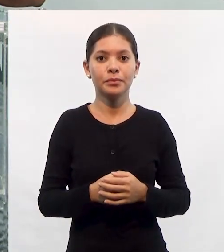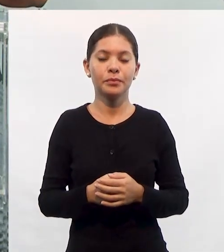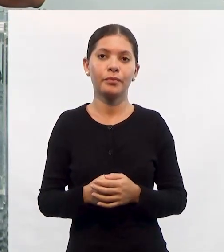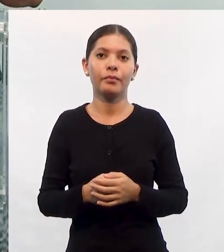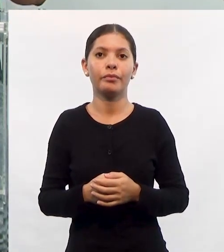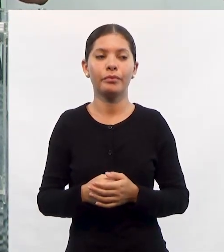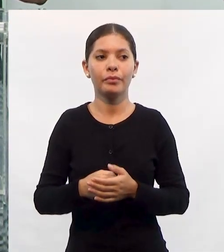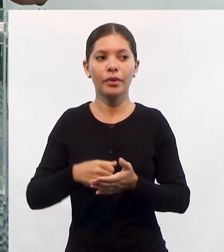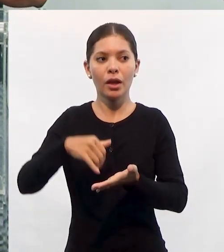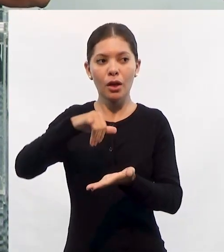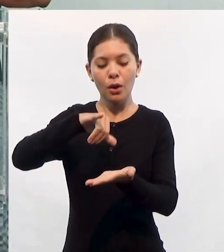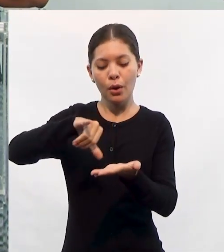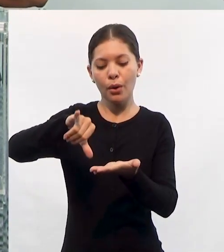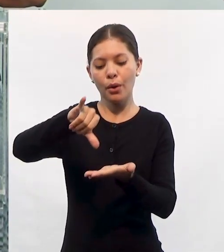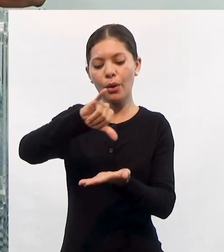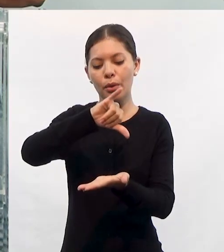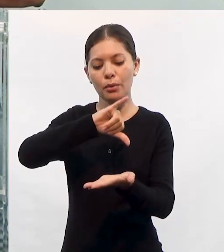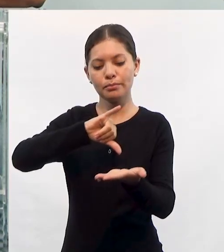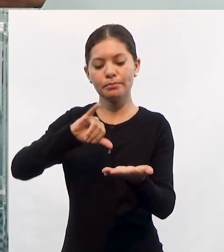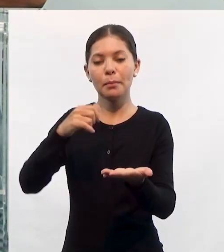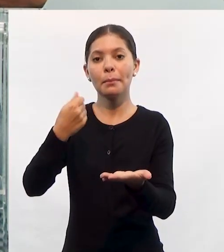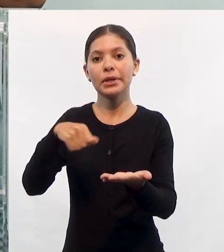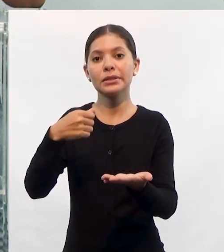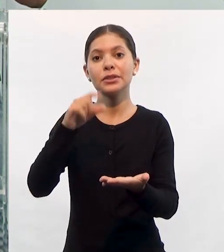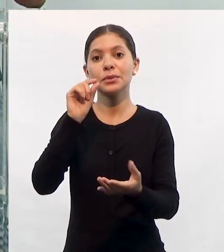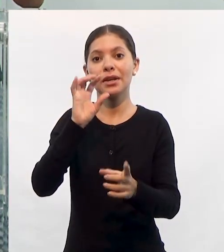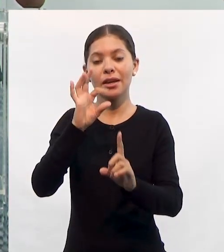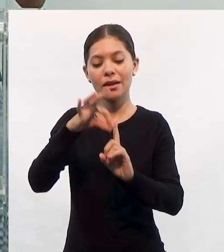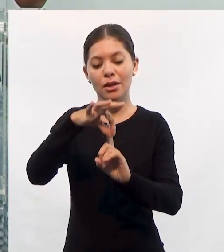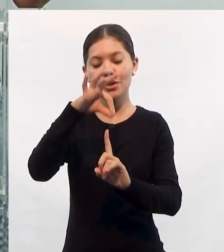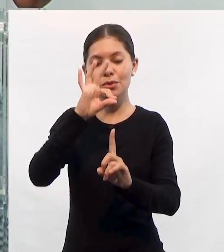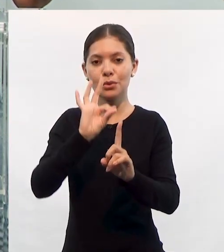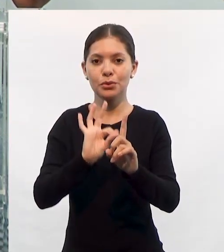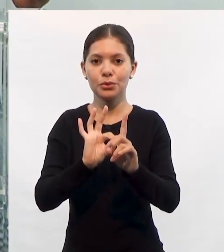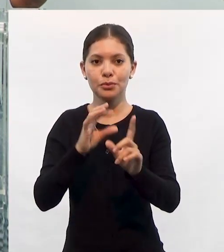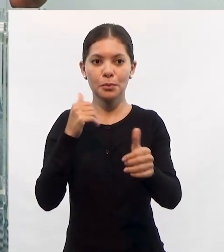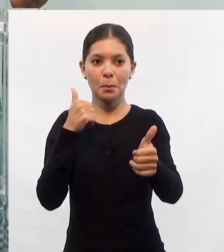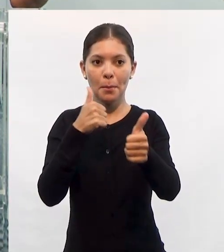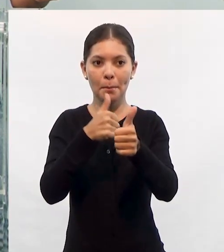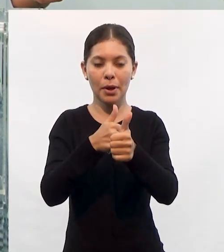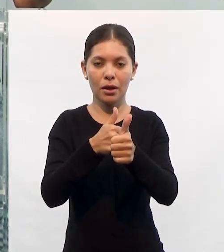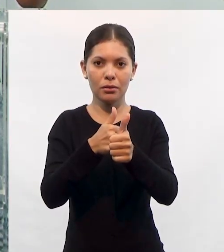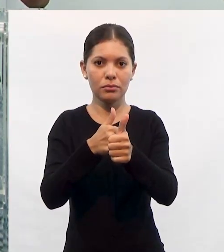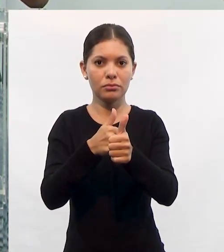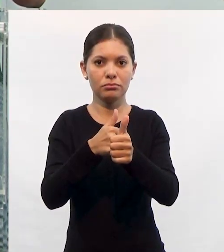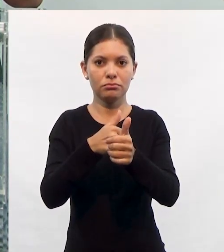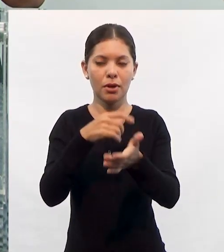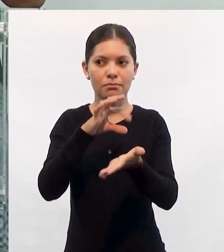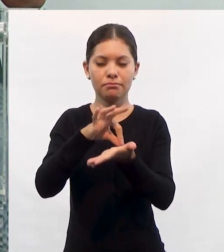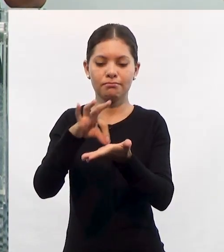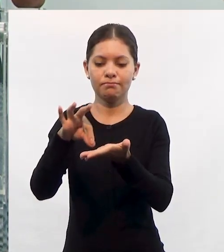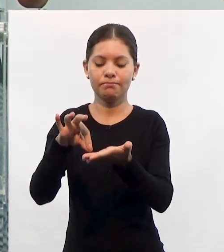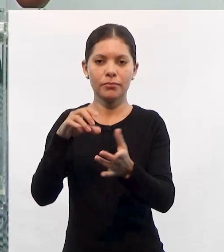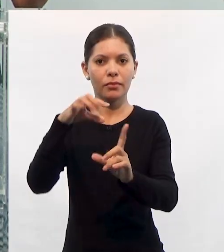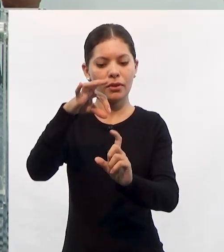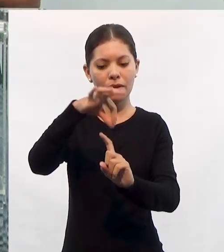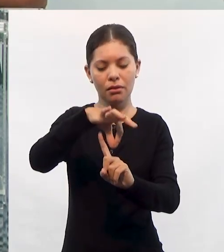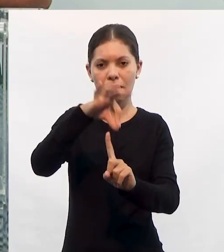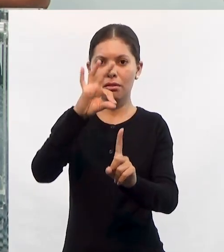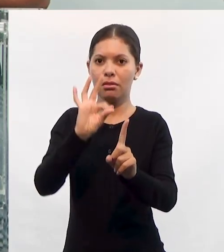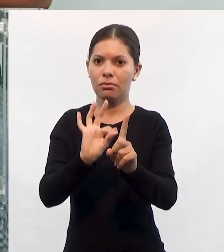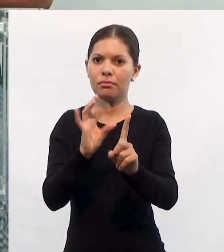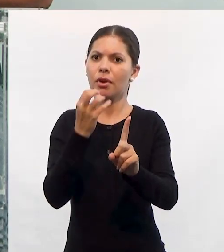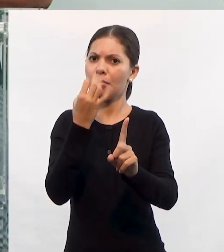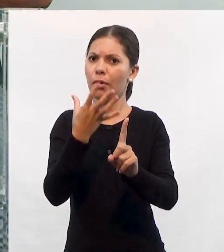óleo de soja, eu preciso de soja. Então, se eu estiver mais perto de onde se produz a soja, melhor, eu vou gastar menos